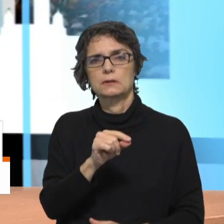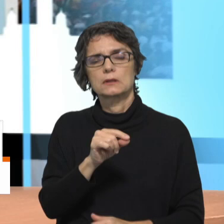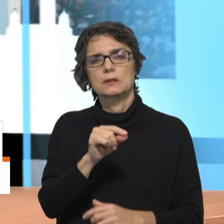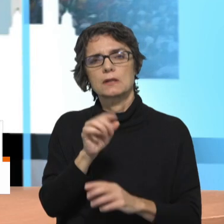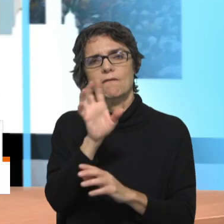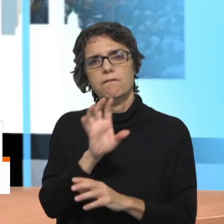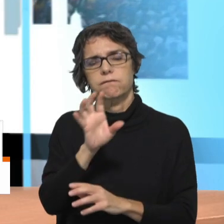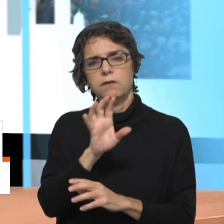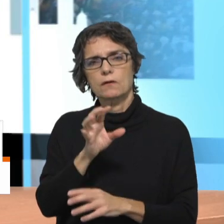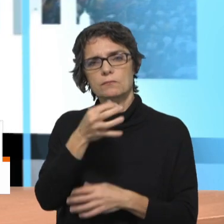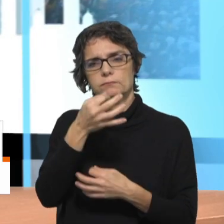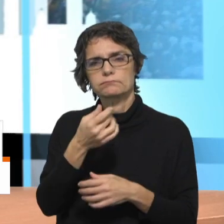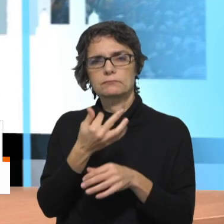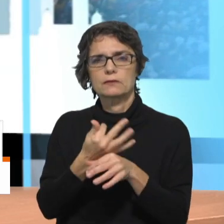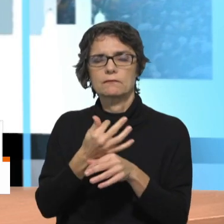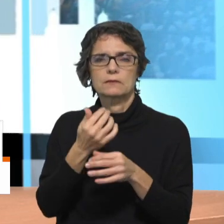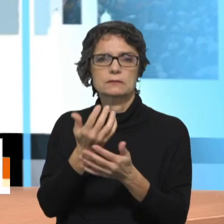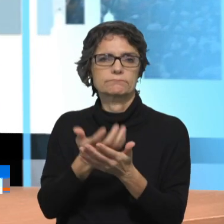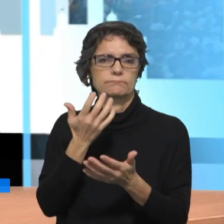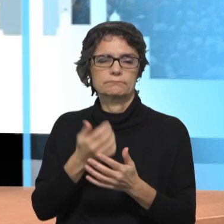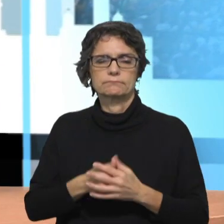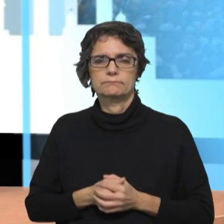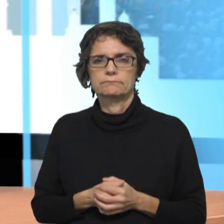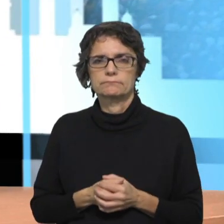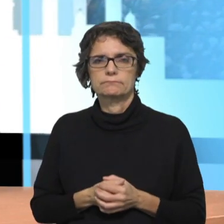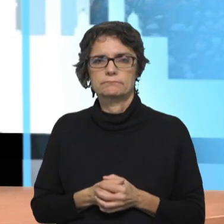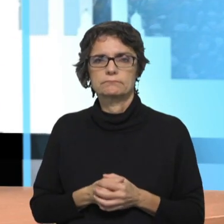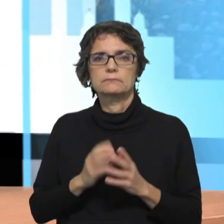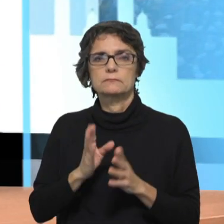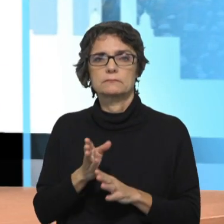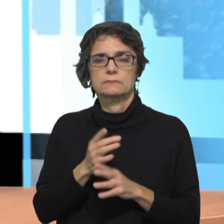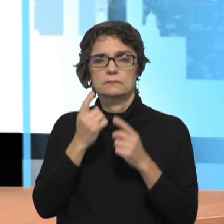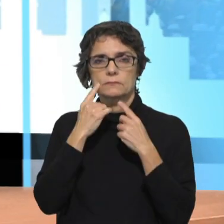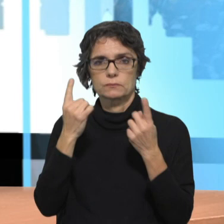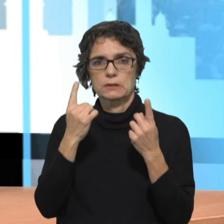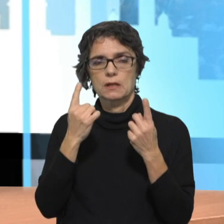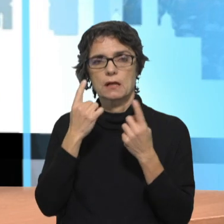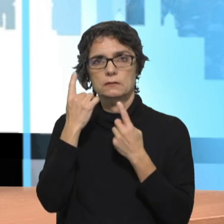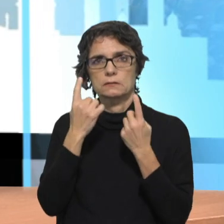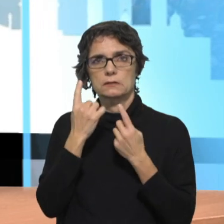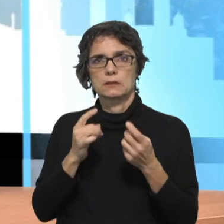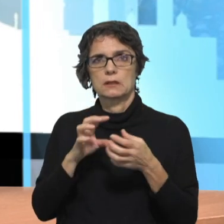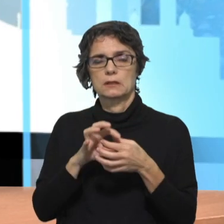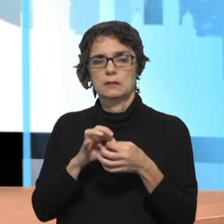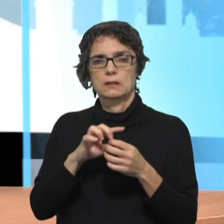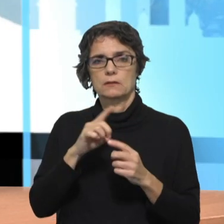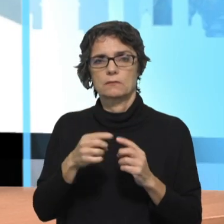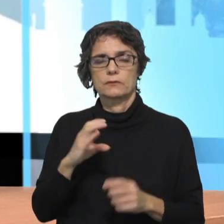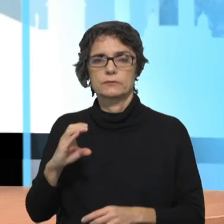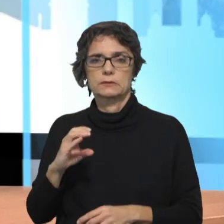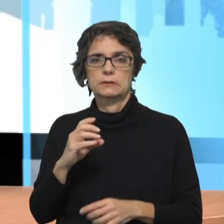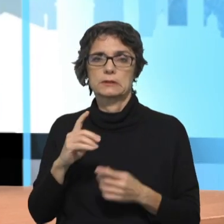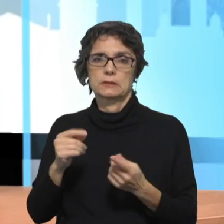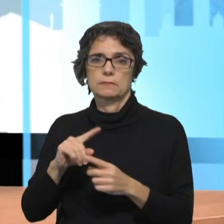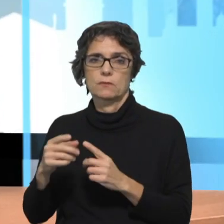e festas litúrgicas mais importantes. Já foram publicados as reflexões relativas ao ano C e ao ano A,